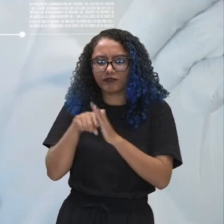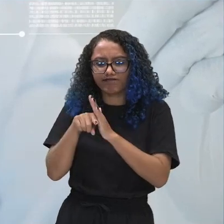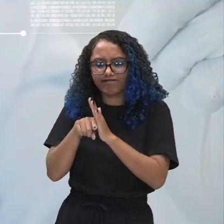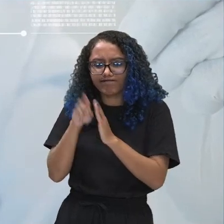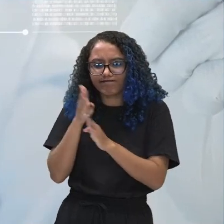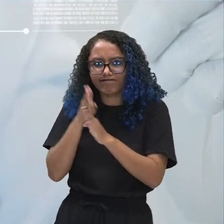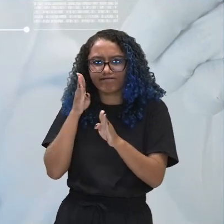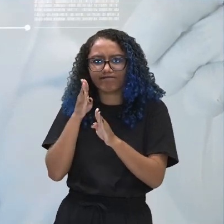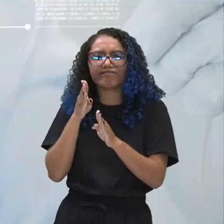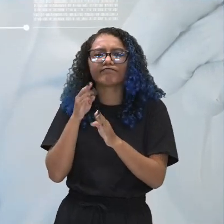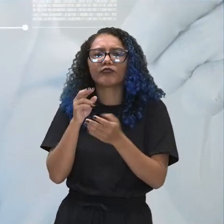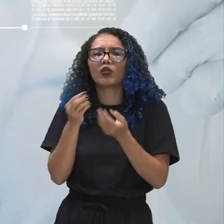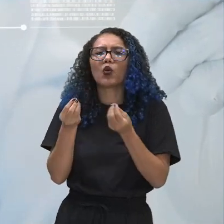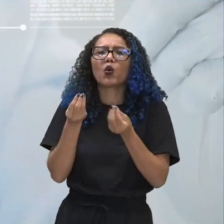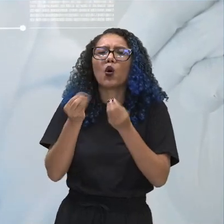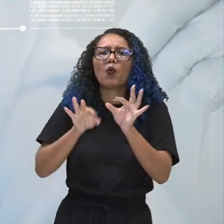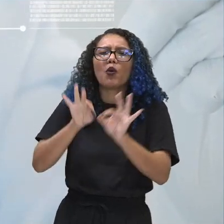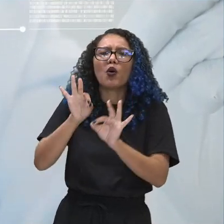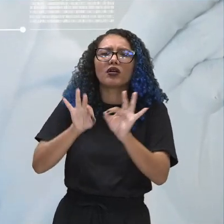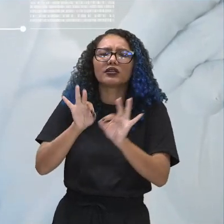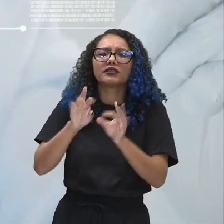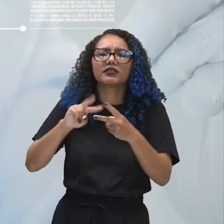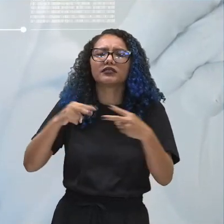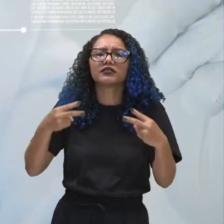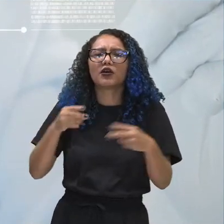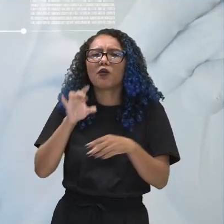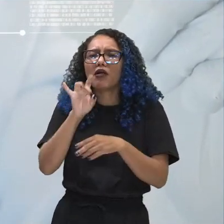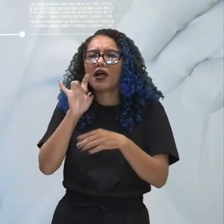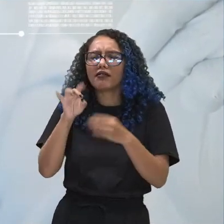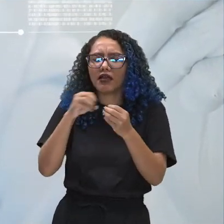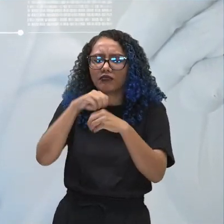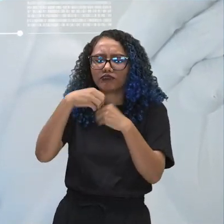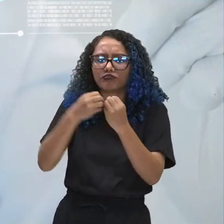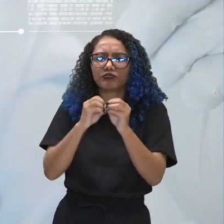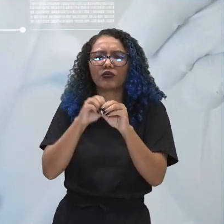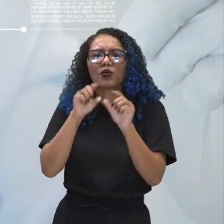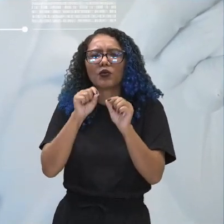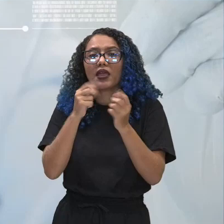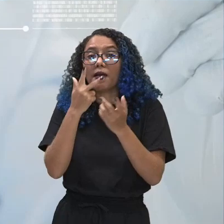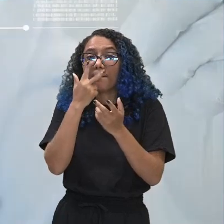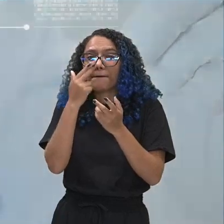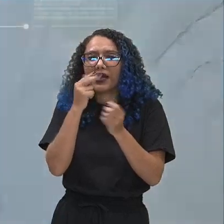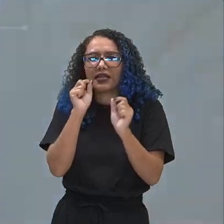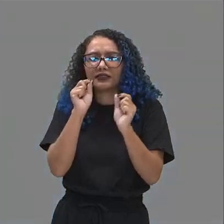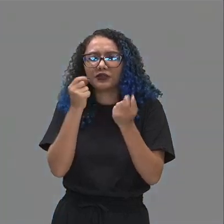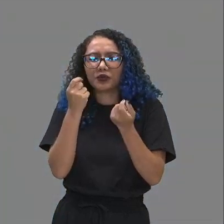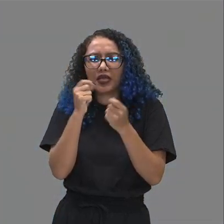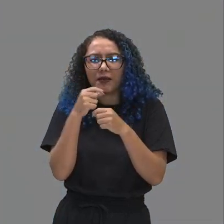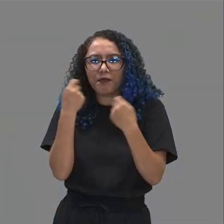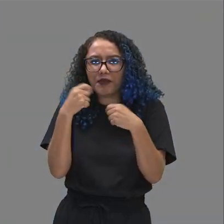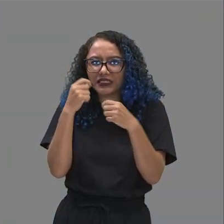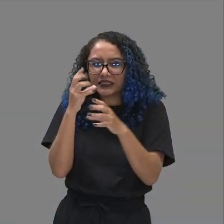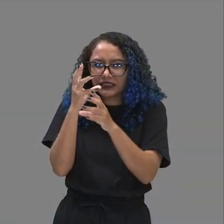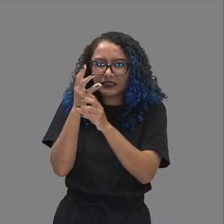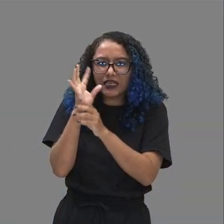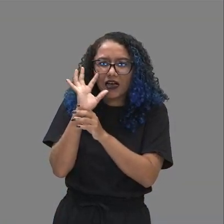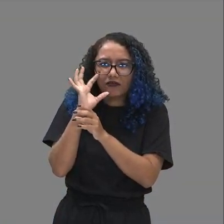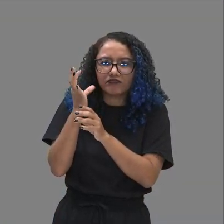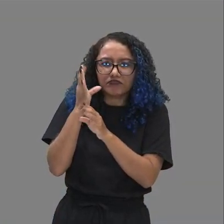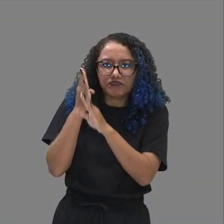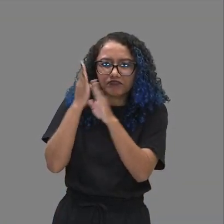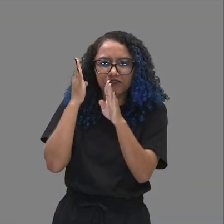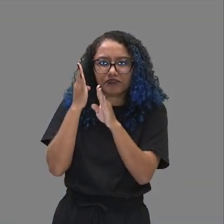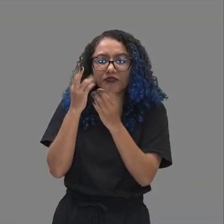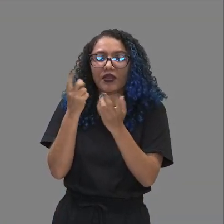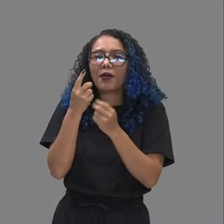No sequenciamento de DNA, cada molécula é como um enigma a ser resolvido. Imagine-se